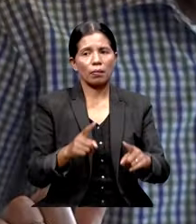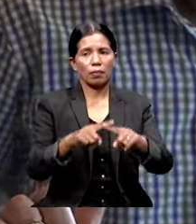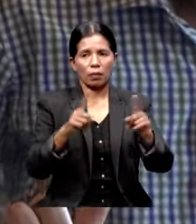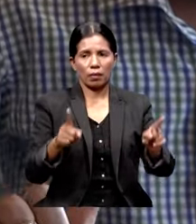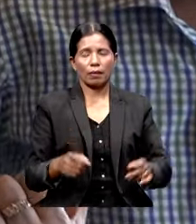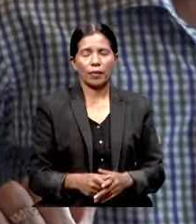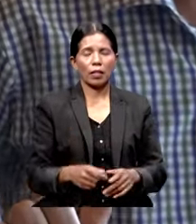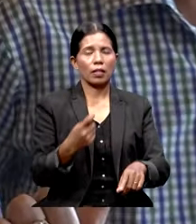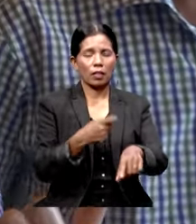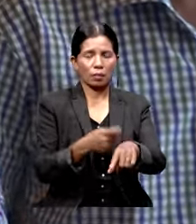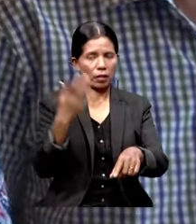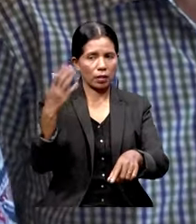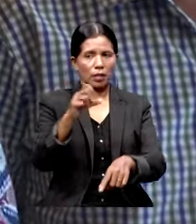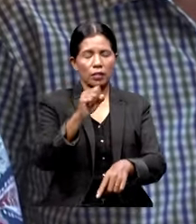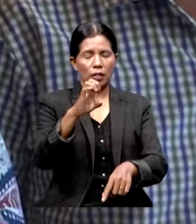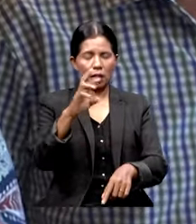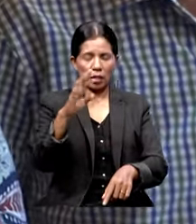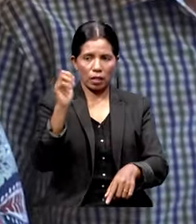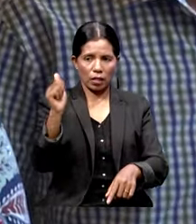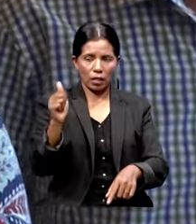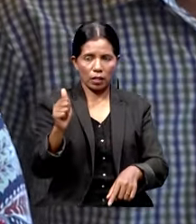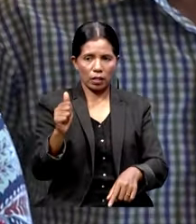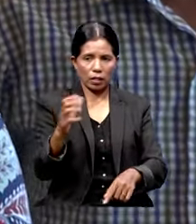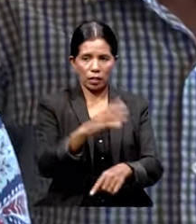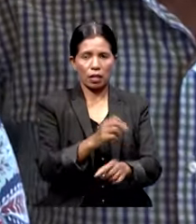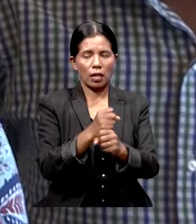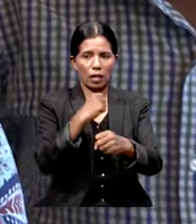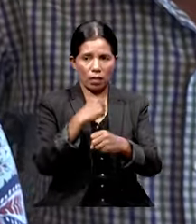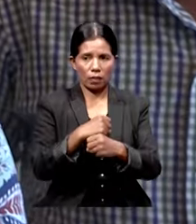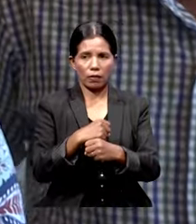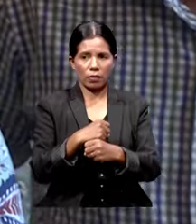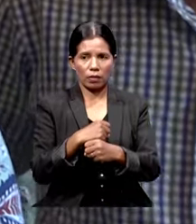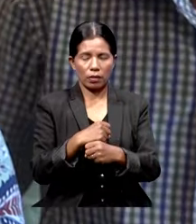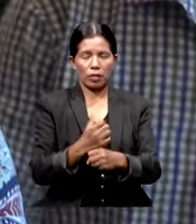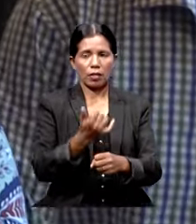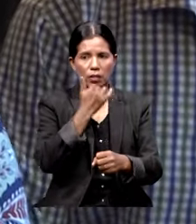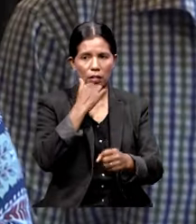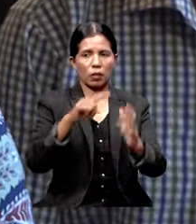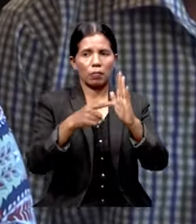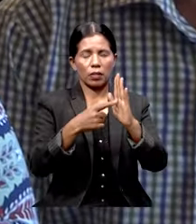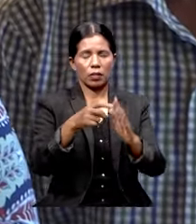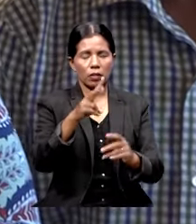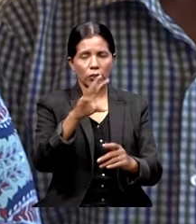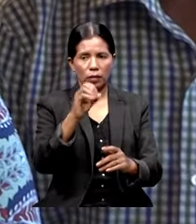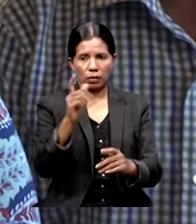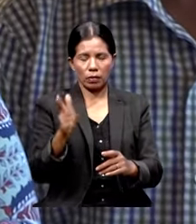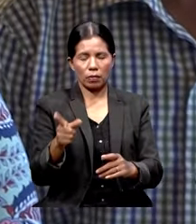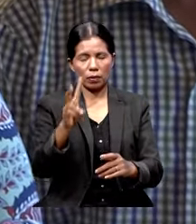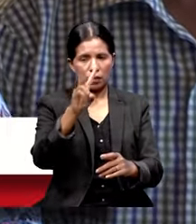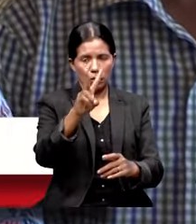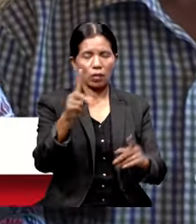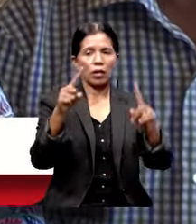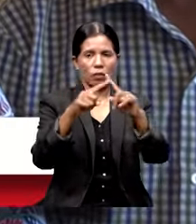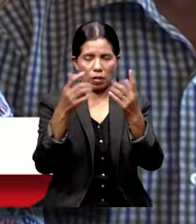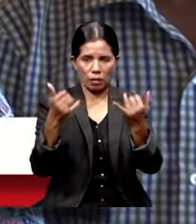como altura né, Seara e a Panteclapa, mas não comete fraude, a rua que existe em 2022, estou